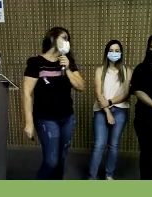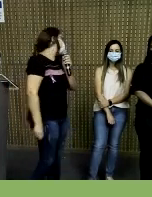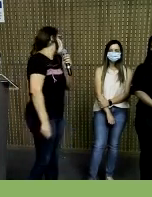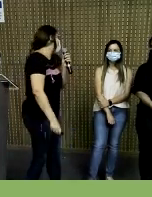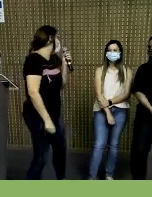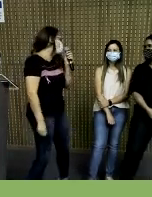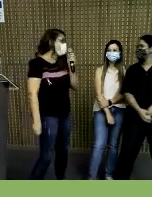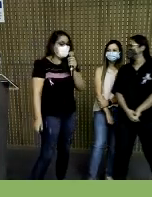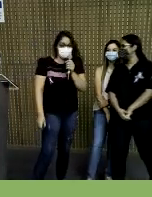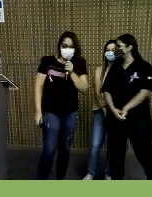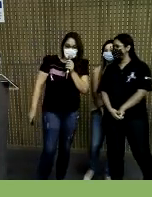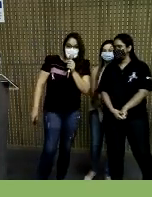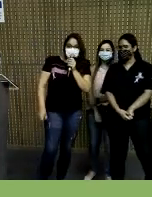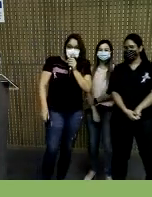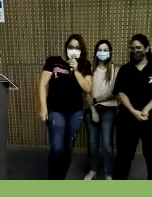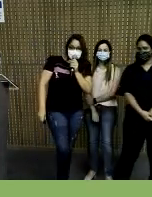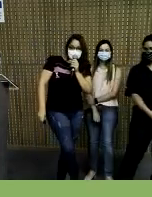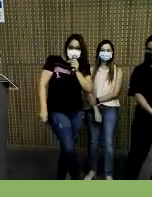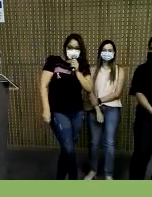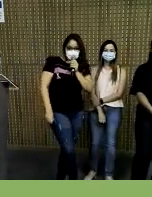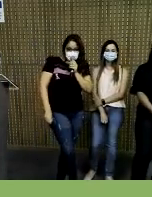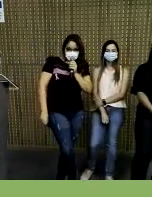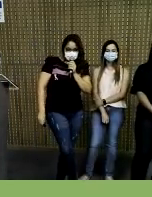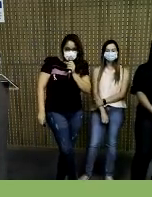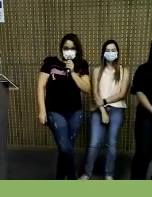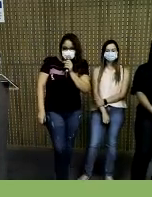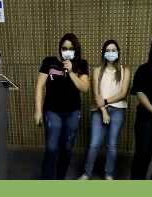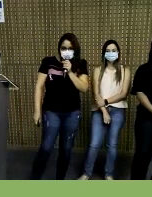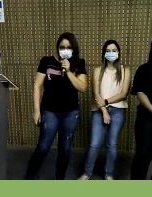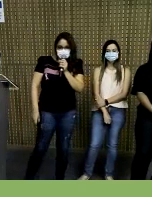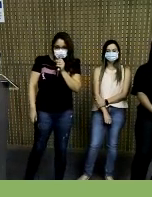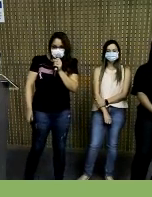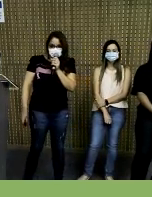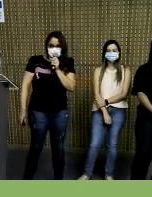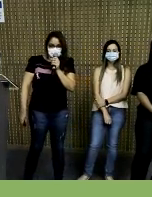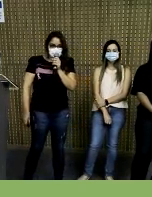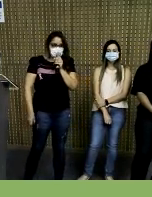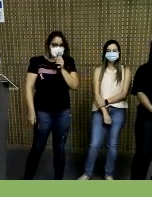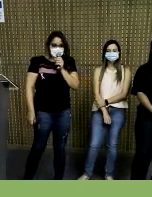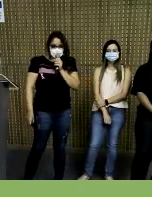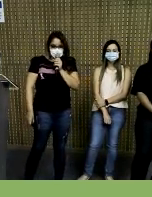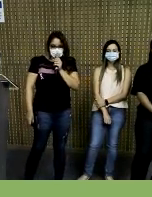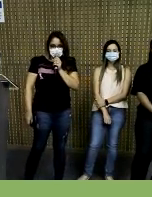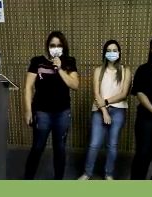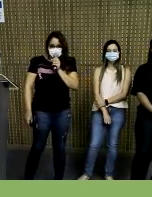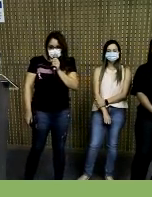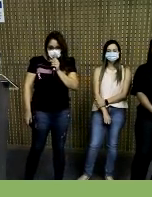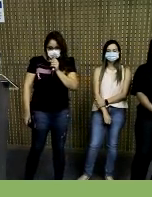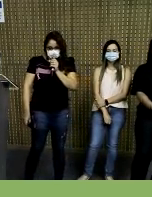Vamos ver se eu vou conseguir lembrar. O talento vence jogos, mas só o trabalho em equipe